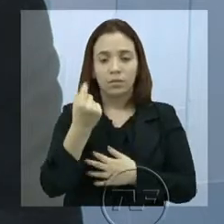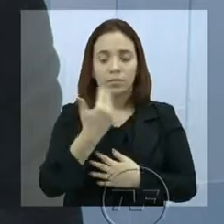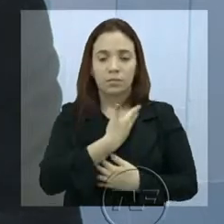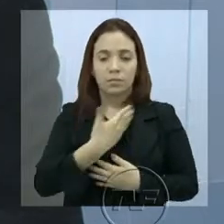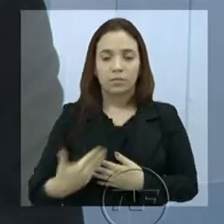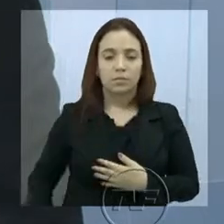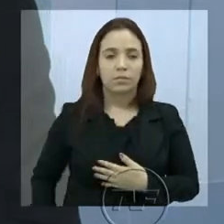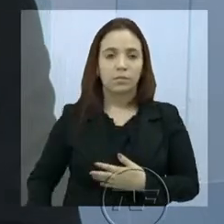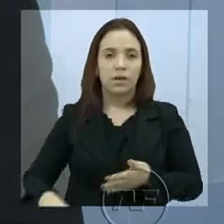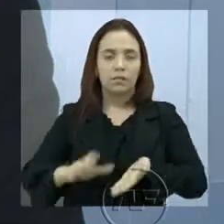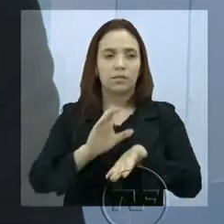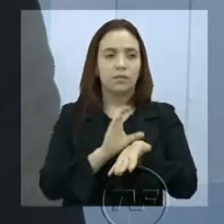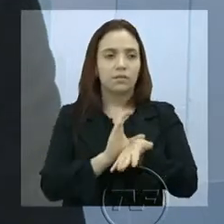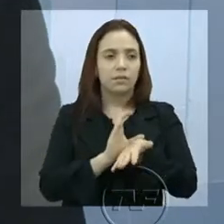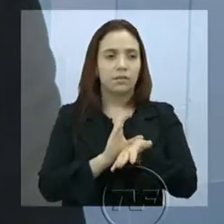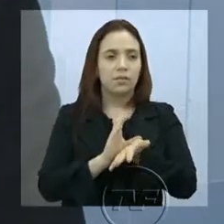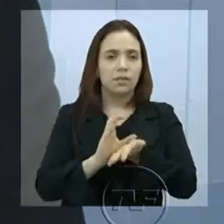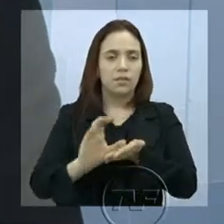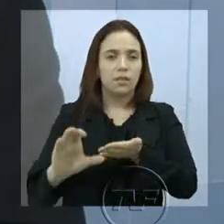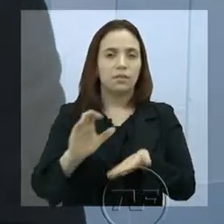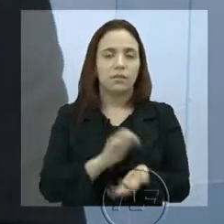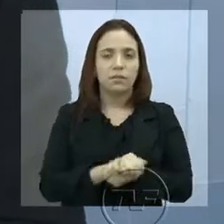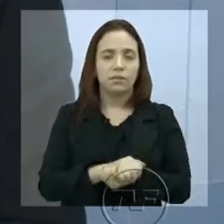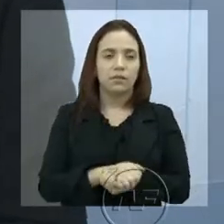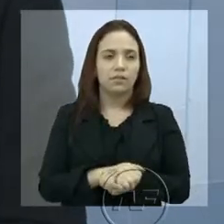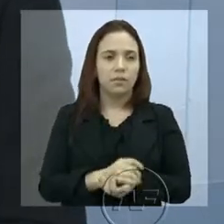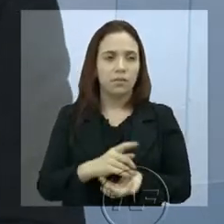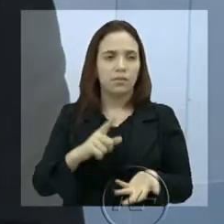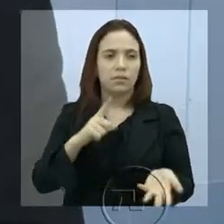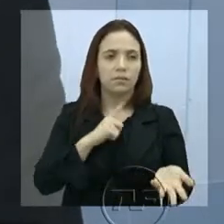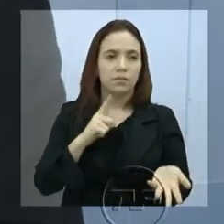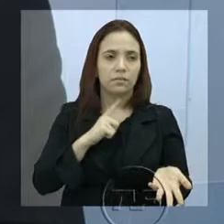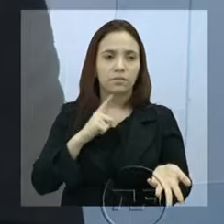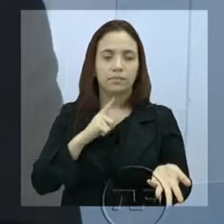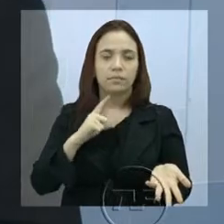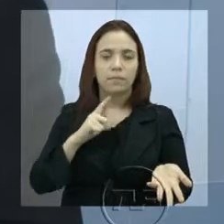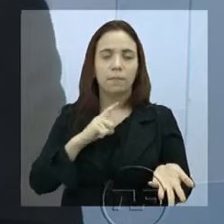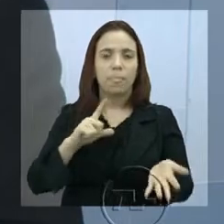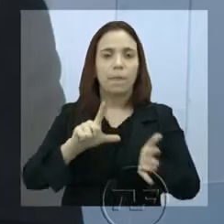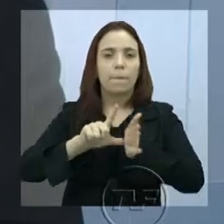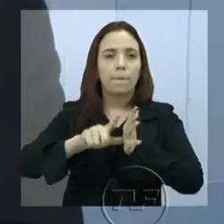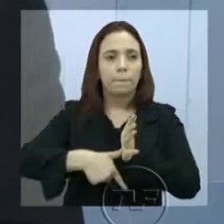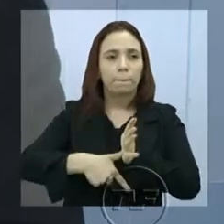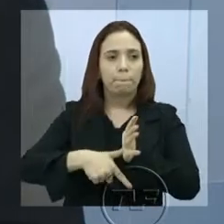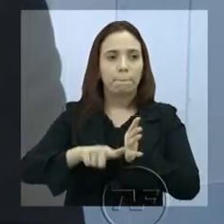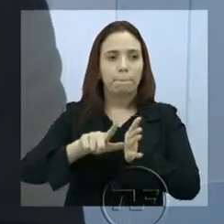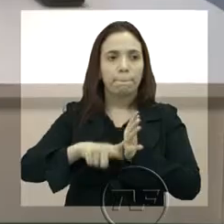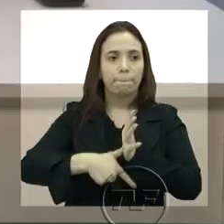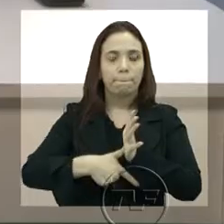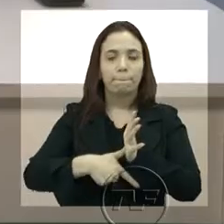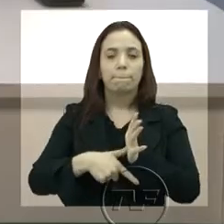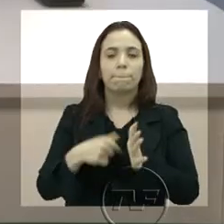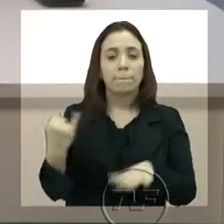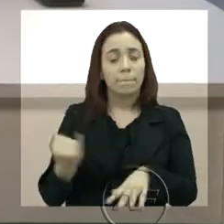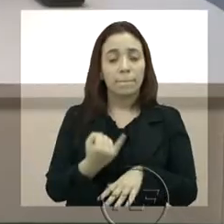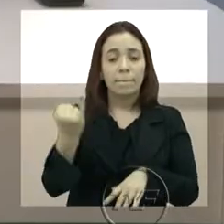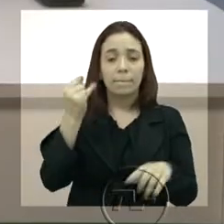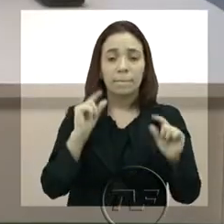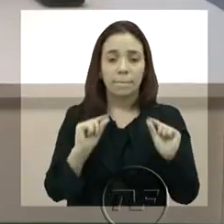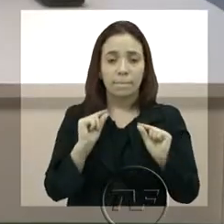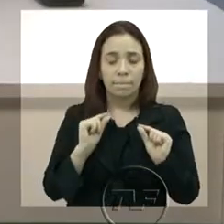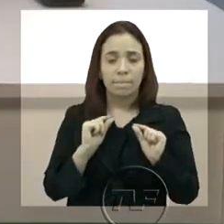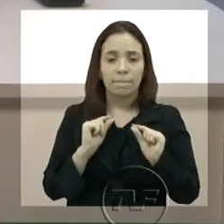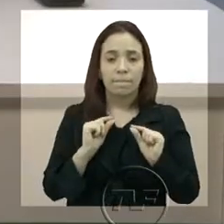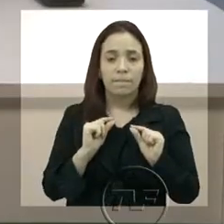no Brasil, ele ainda é fundamental. O nosso capitalismo é um capitalismo tardio. Agora, você falou uma coisa importante, que é